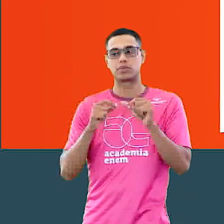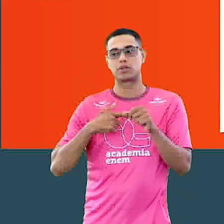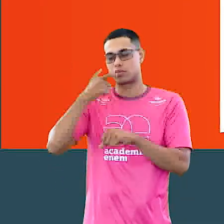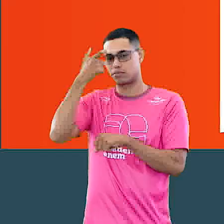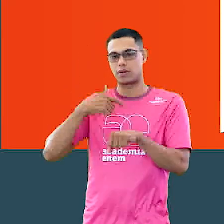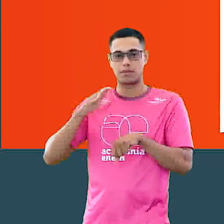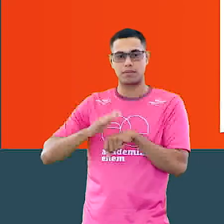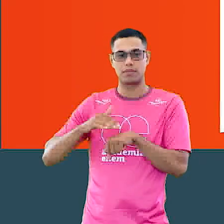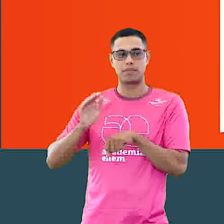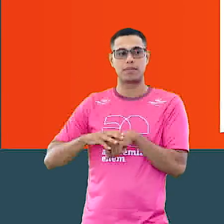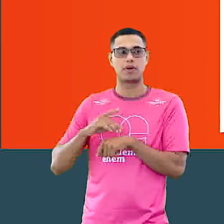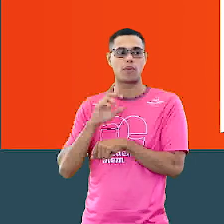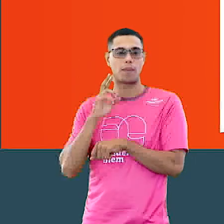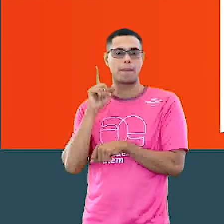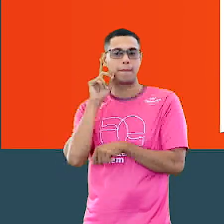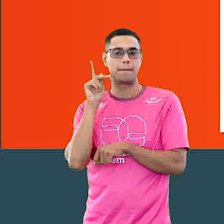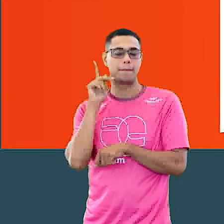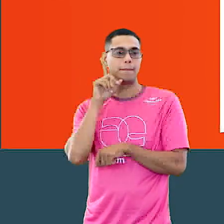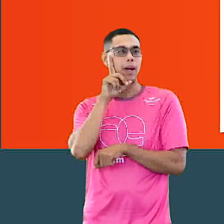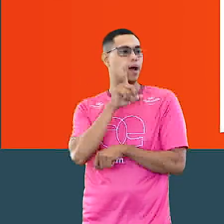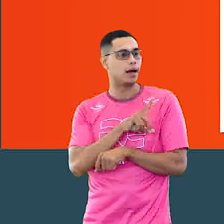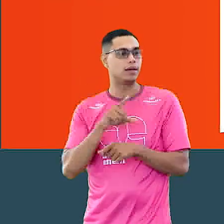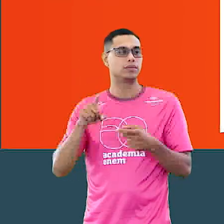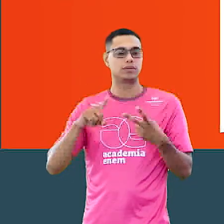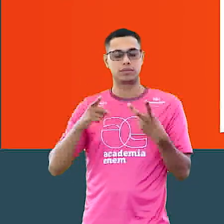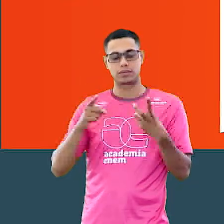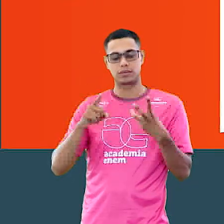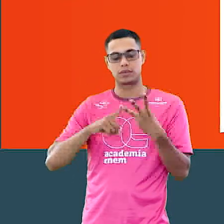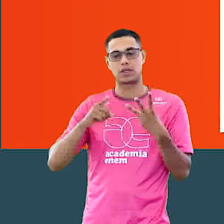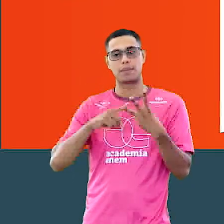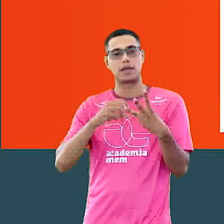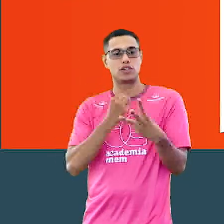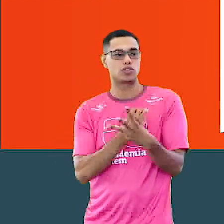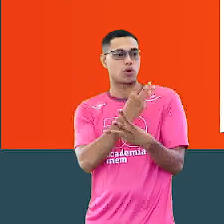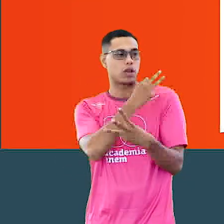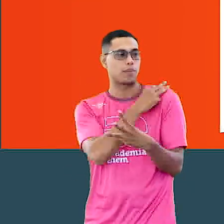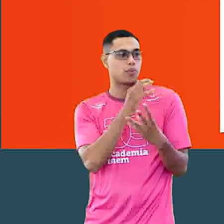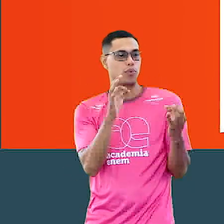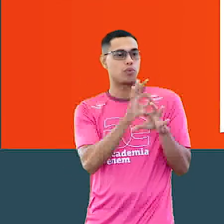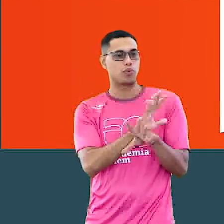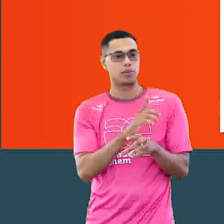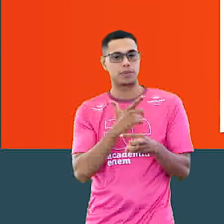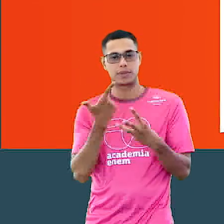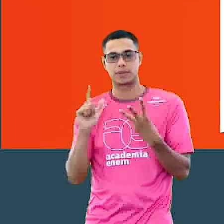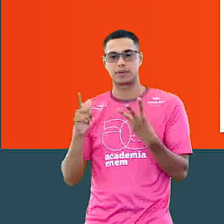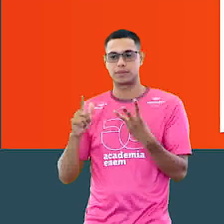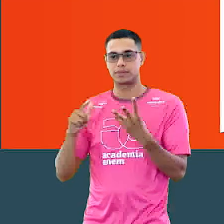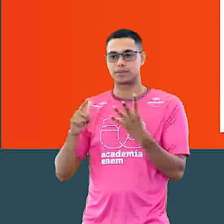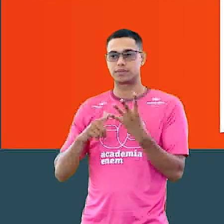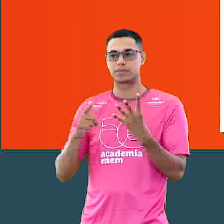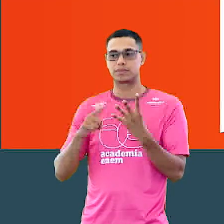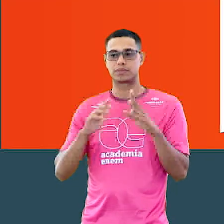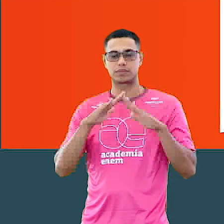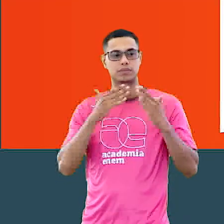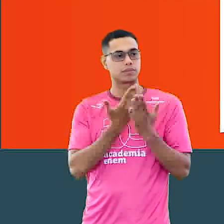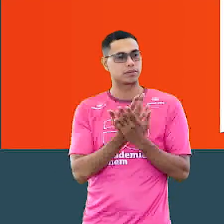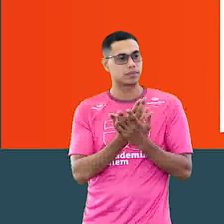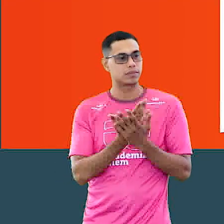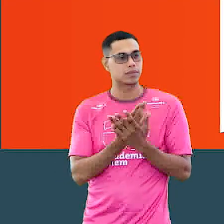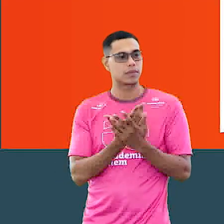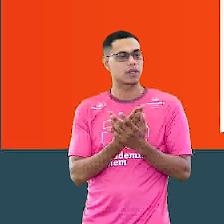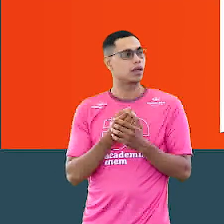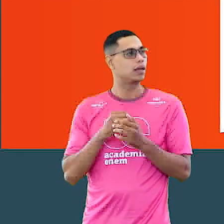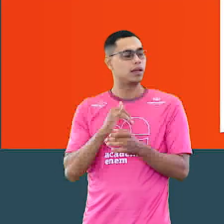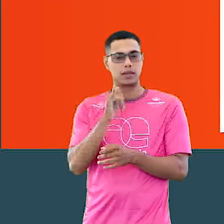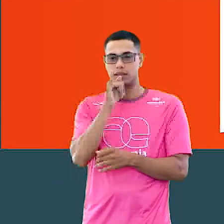pardo, eu fui os 3 anos de escola pública. Sim. Quando a pessoa vai